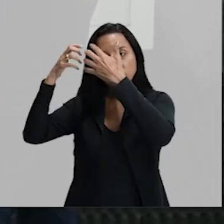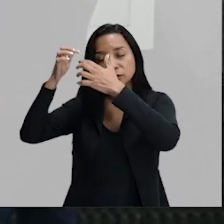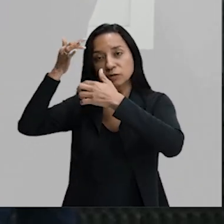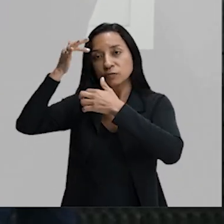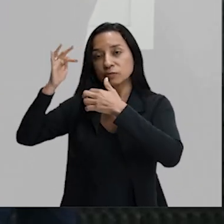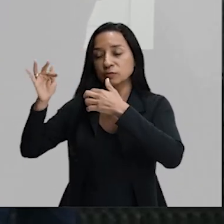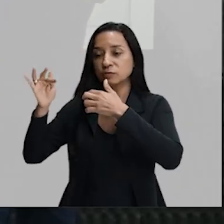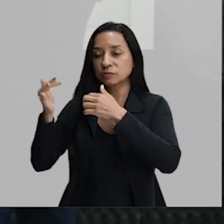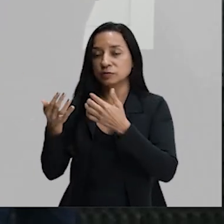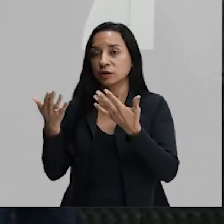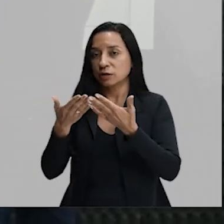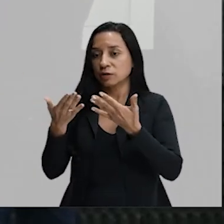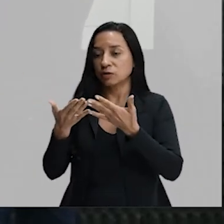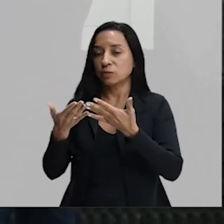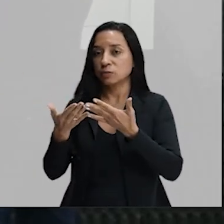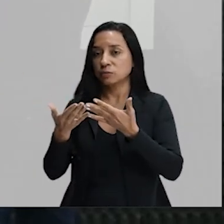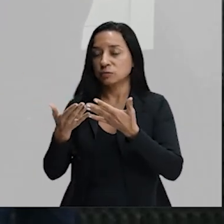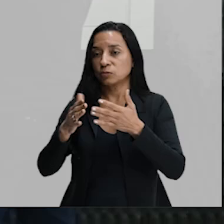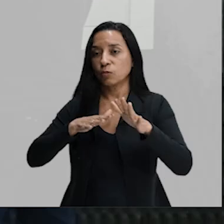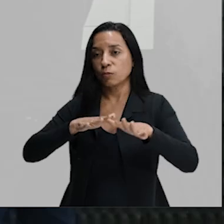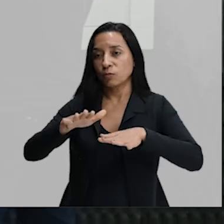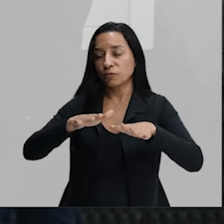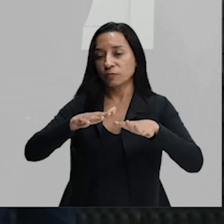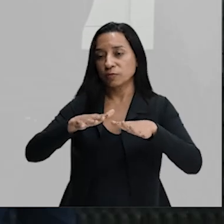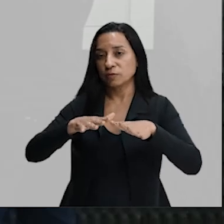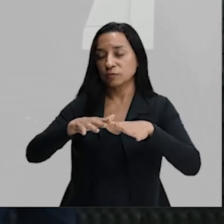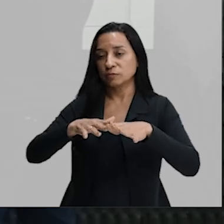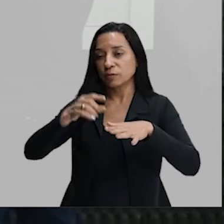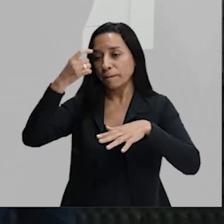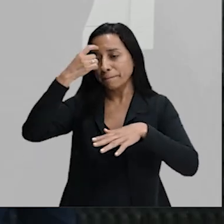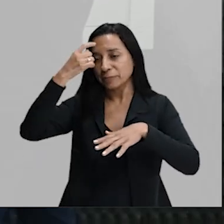no movimento de certo? Pensar,